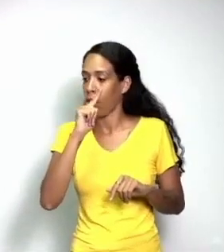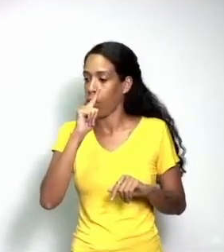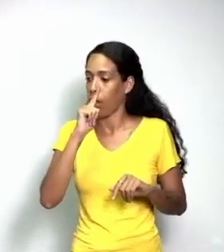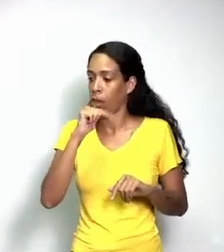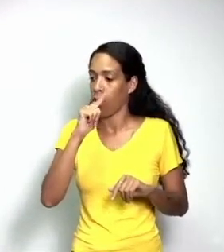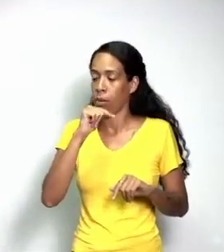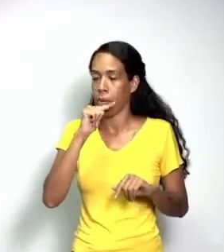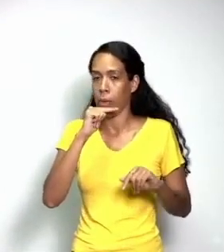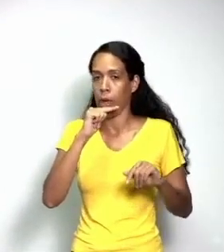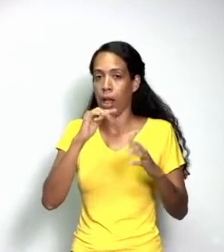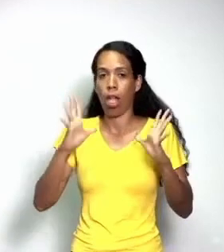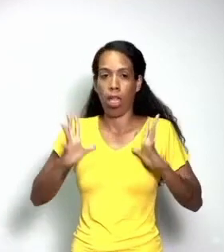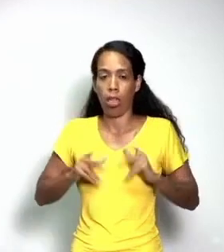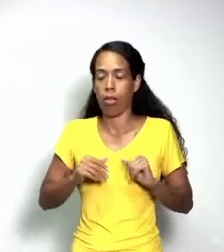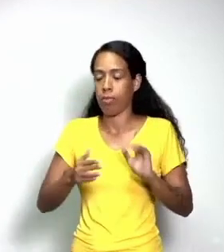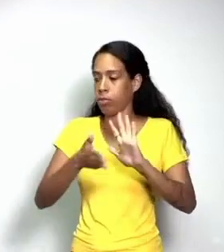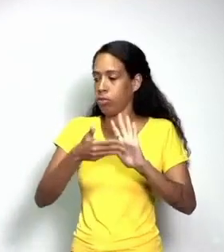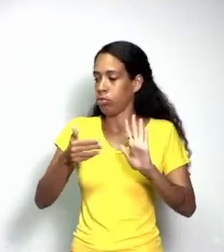mostrei,